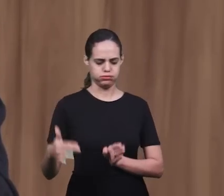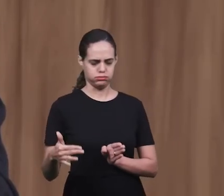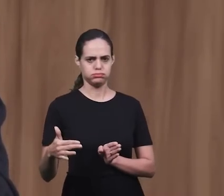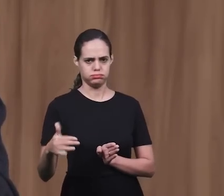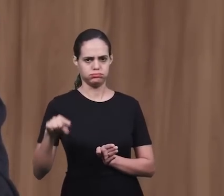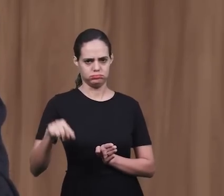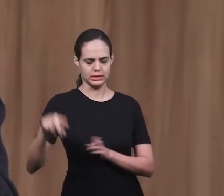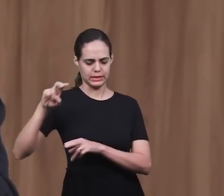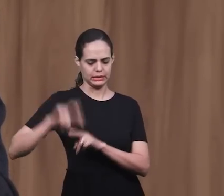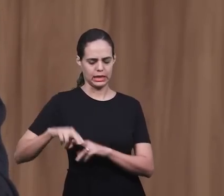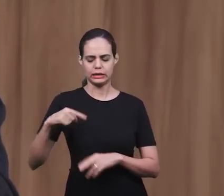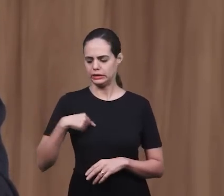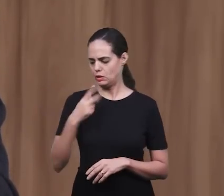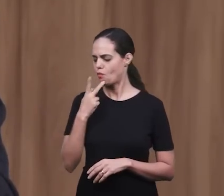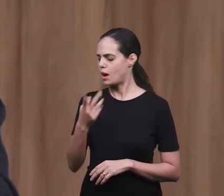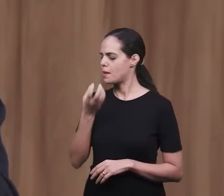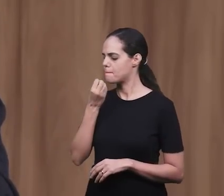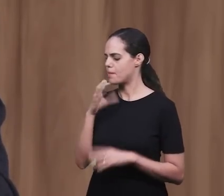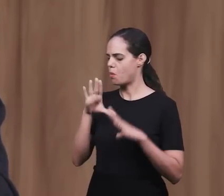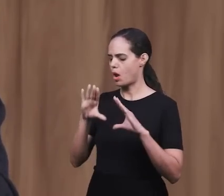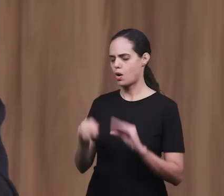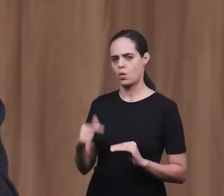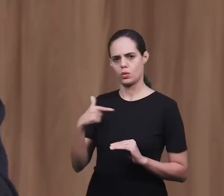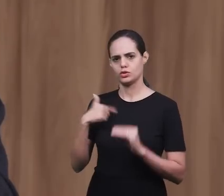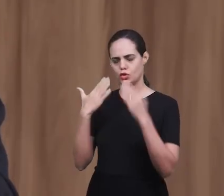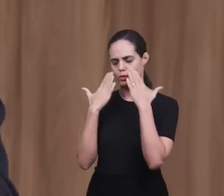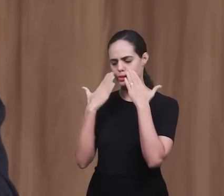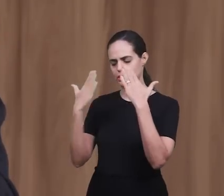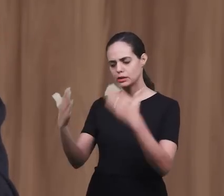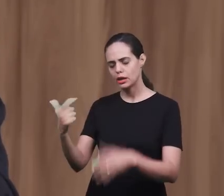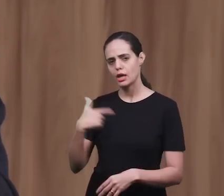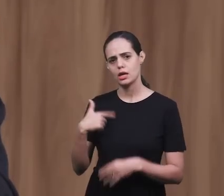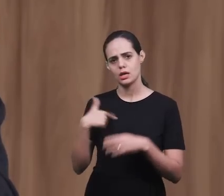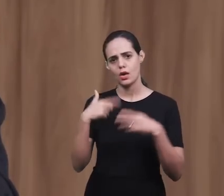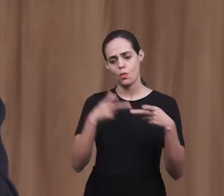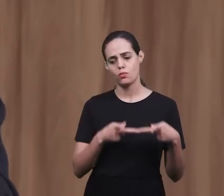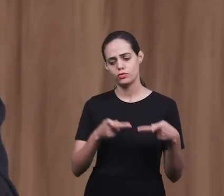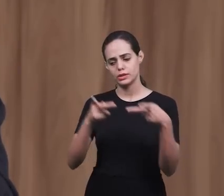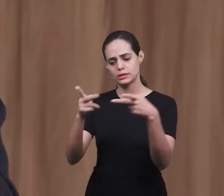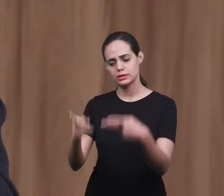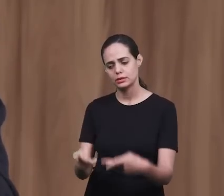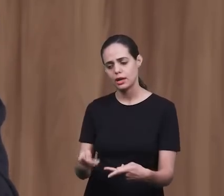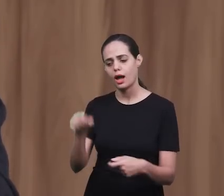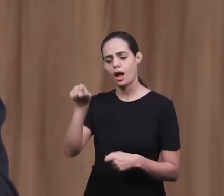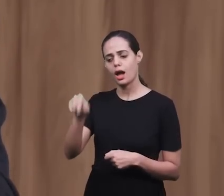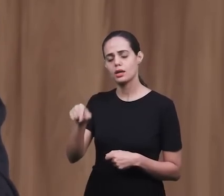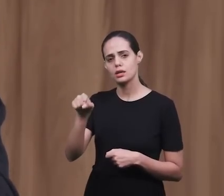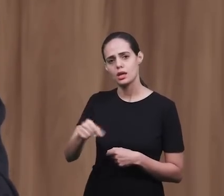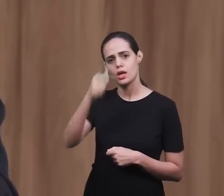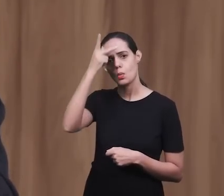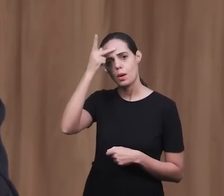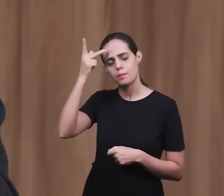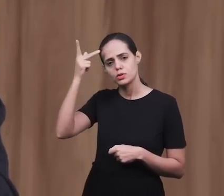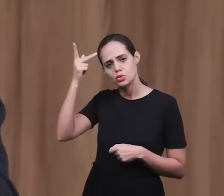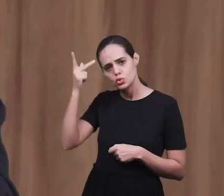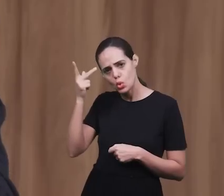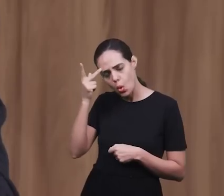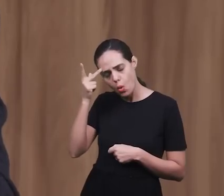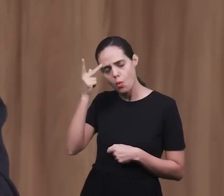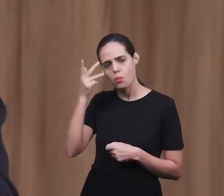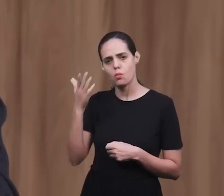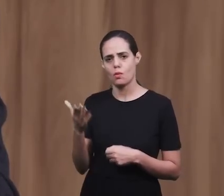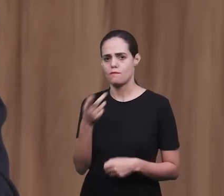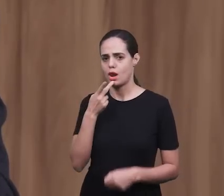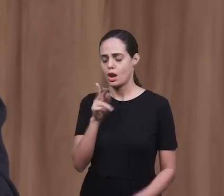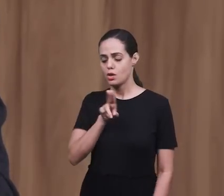e aí depois me apresentei. Eu vim fazer aqui uma visita a uma pessoa, assim, citei o nome da pessoa.